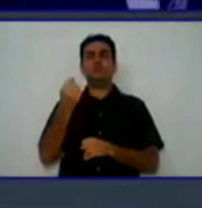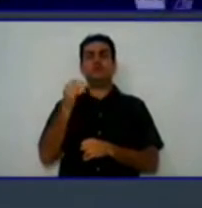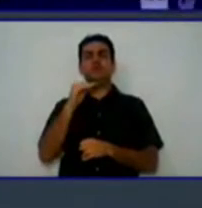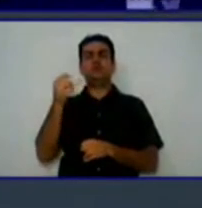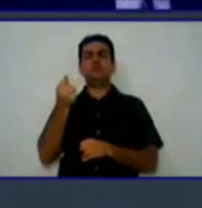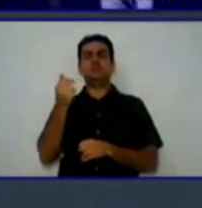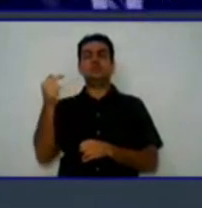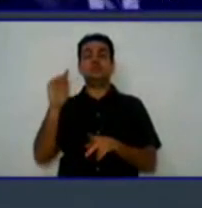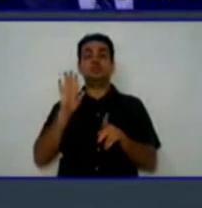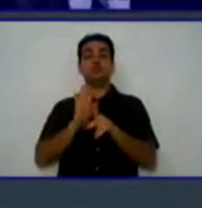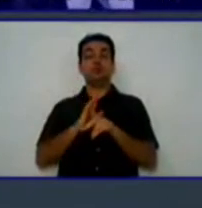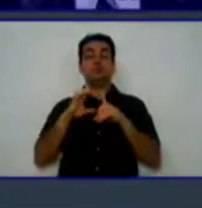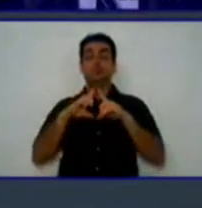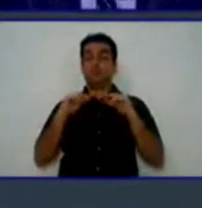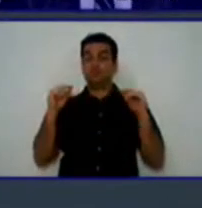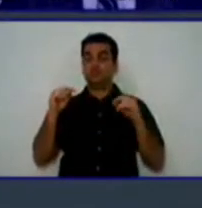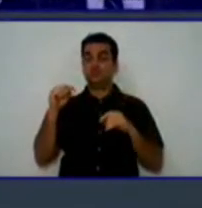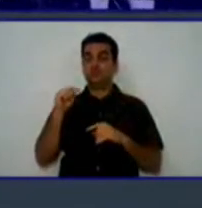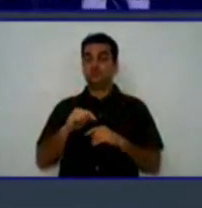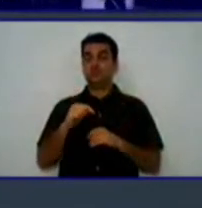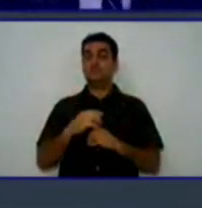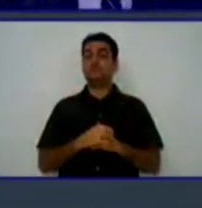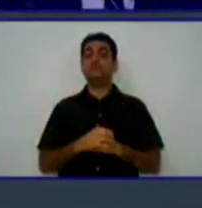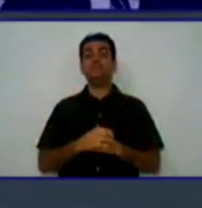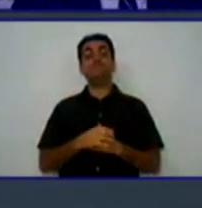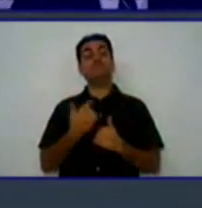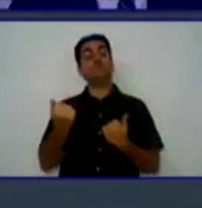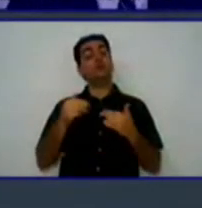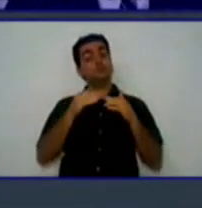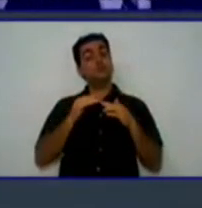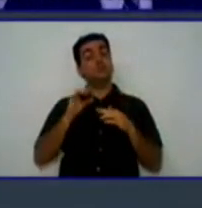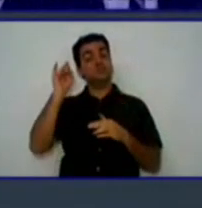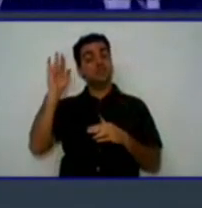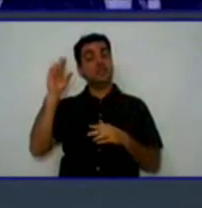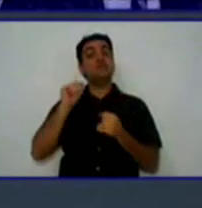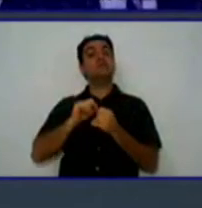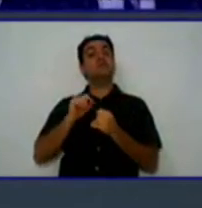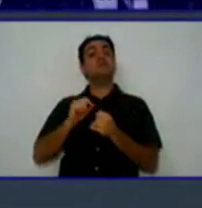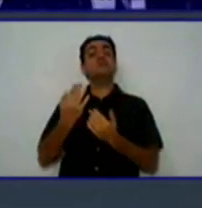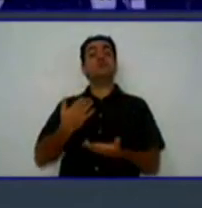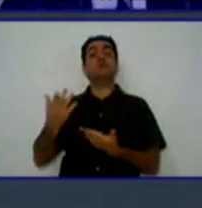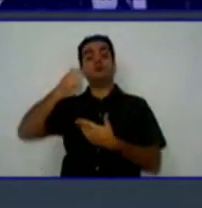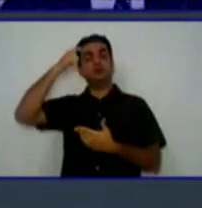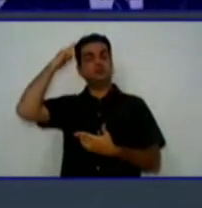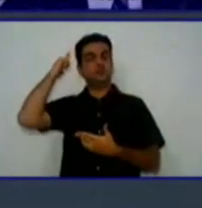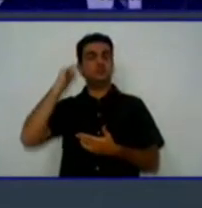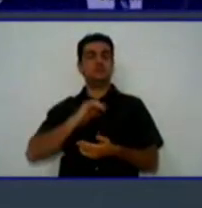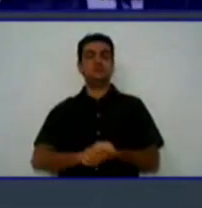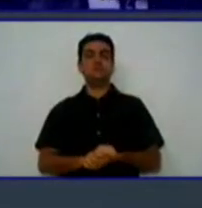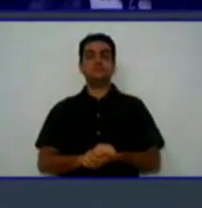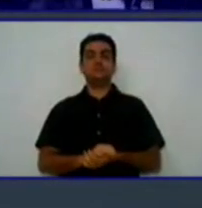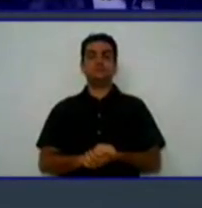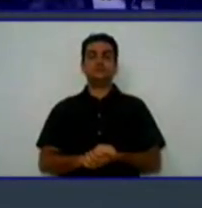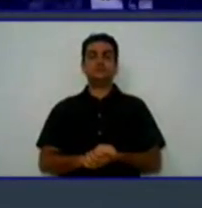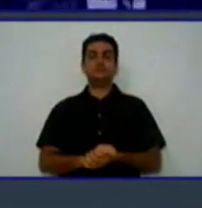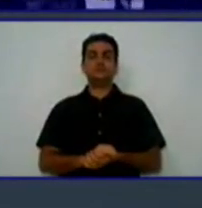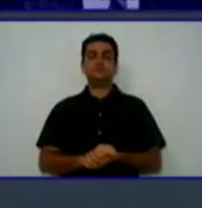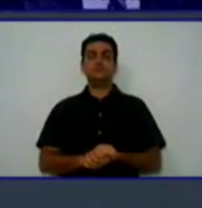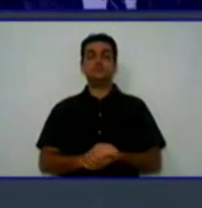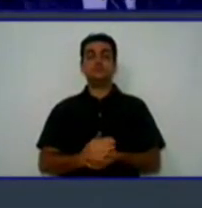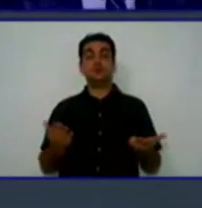166-67, originária de Brasília, com pedido de destaque formulado pelo ministro Alexandre de Moraes.